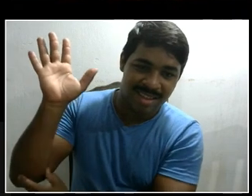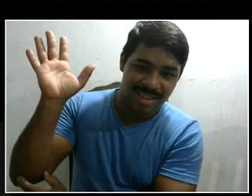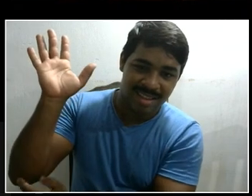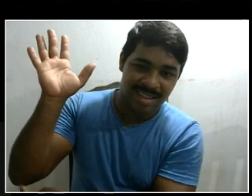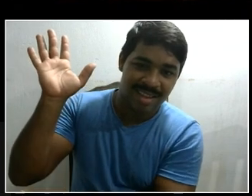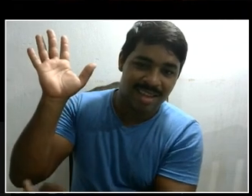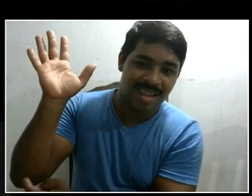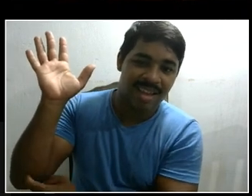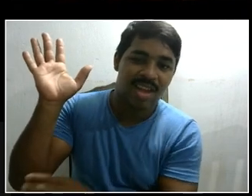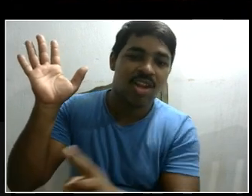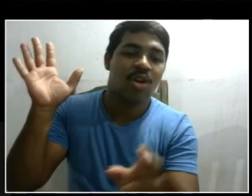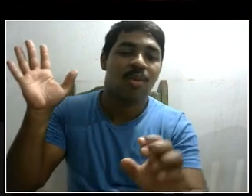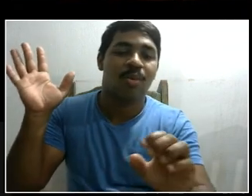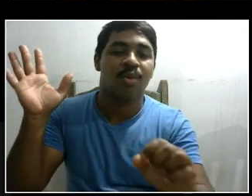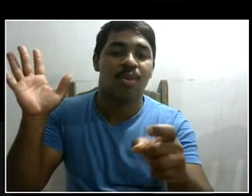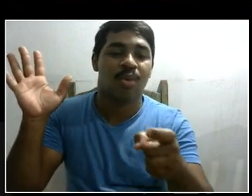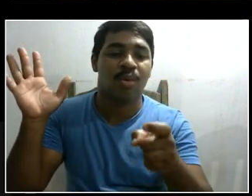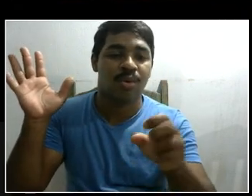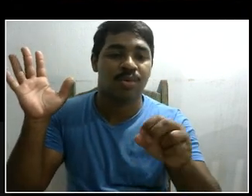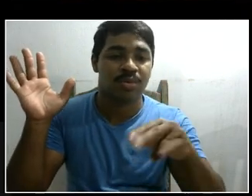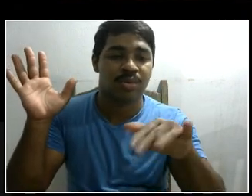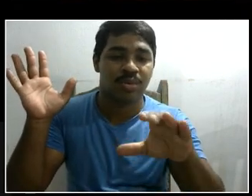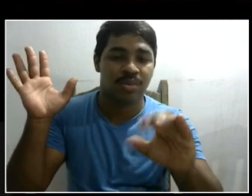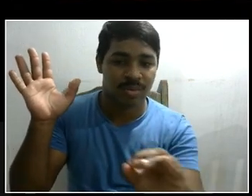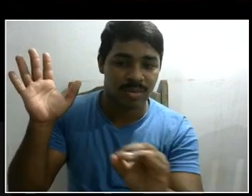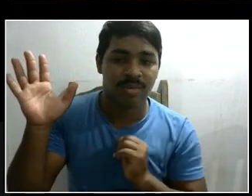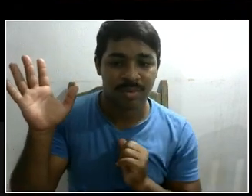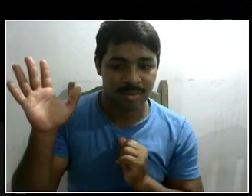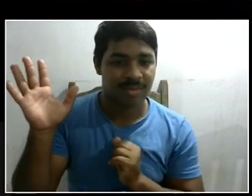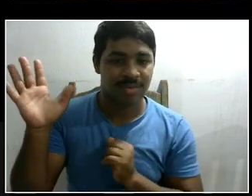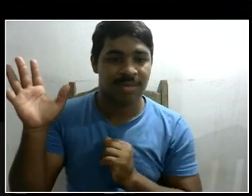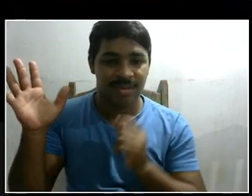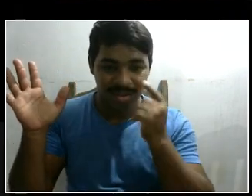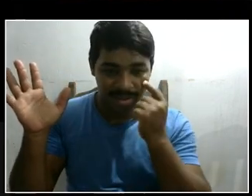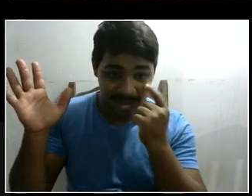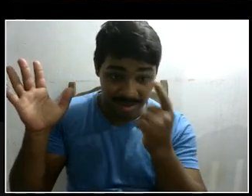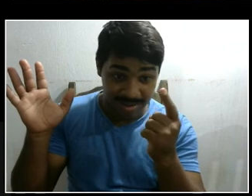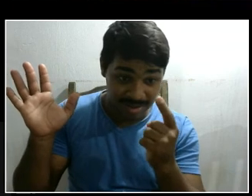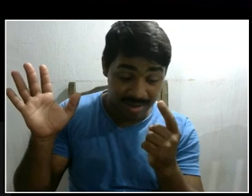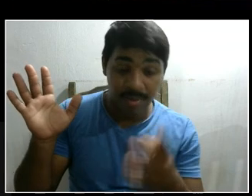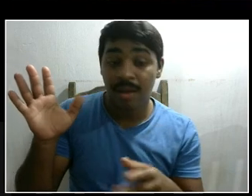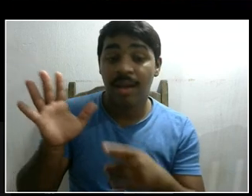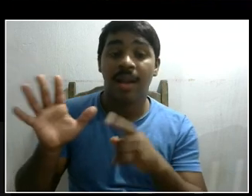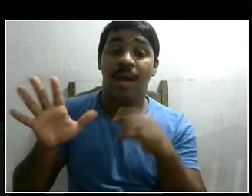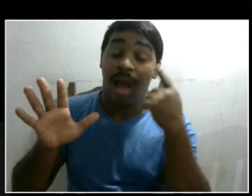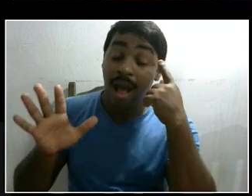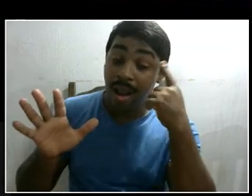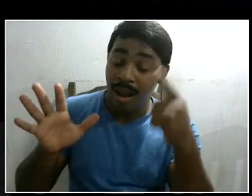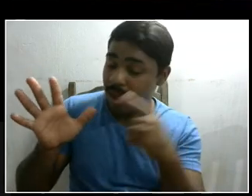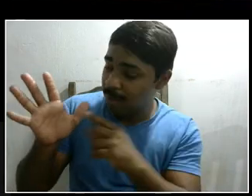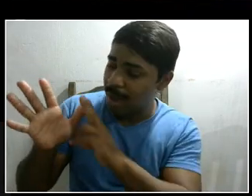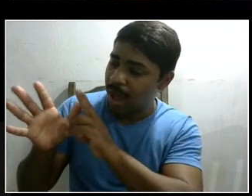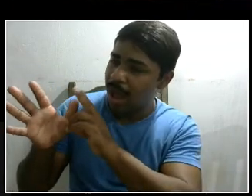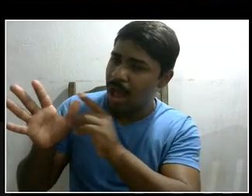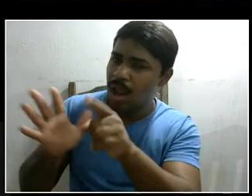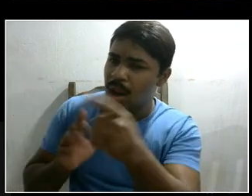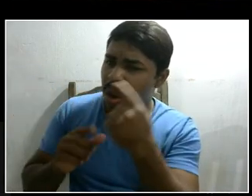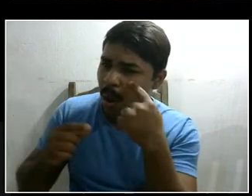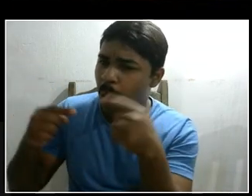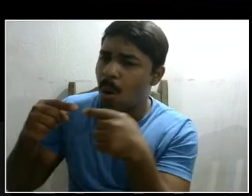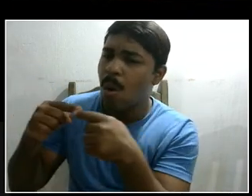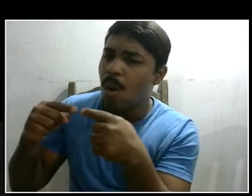nas axilas de vocês. Axônio, vocês vão lembrar de axilas, tá? Então, vocês lembrando disso, vocês não vão esquecer mais desses